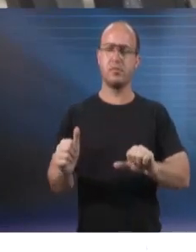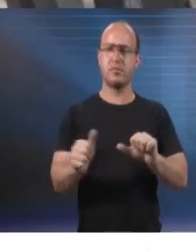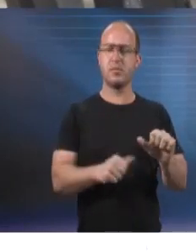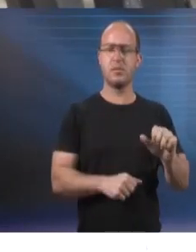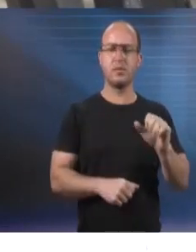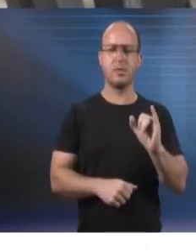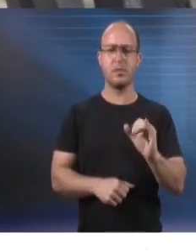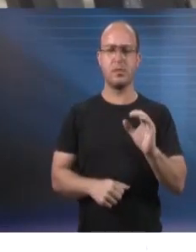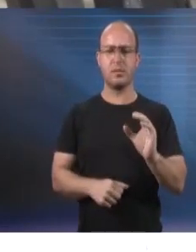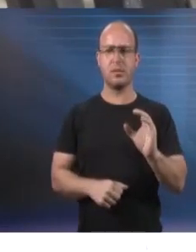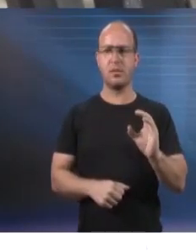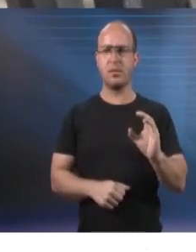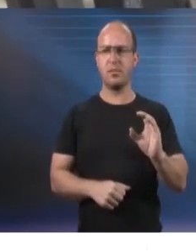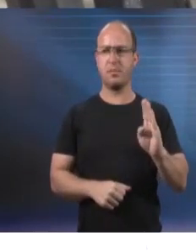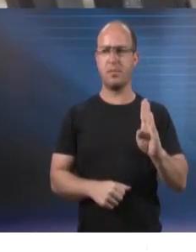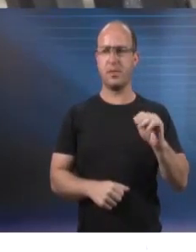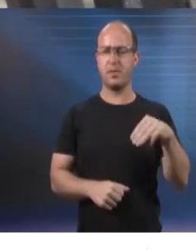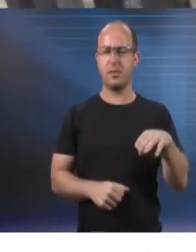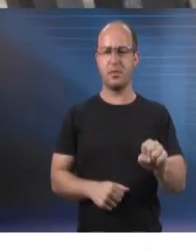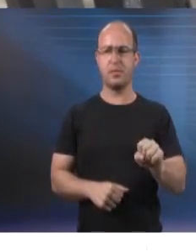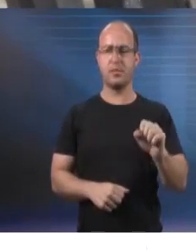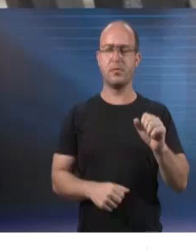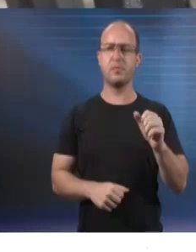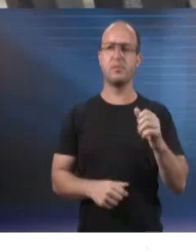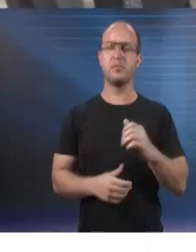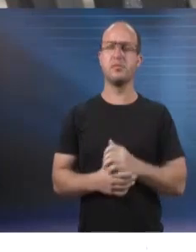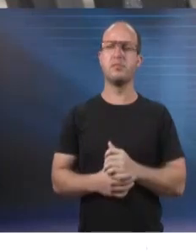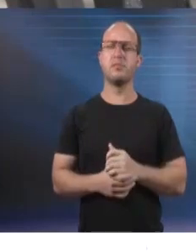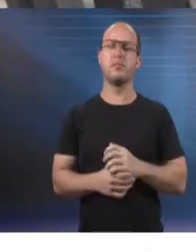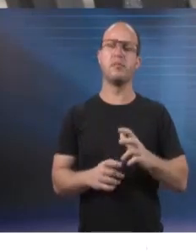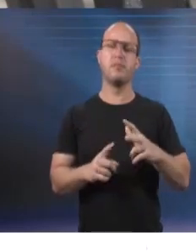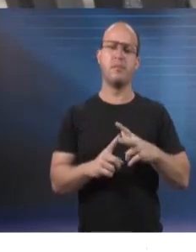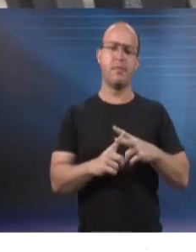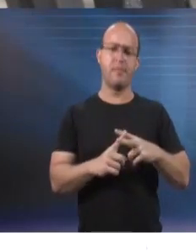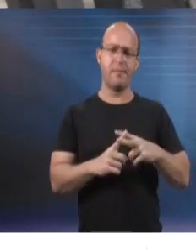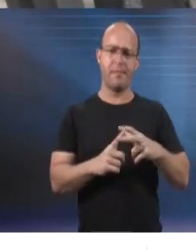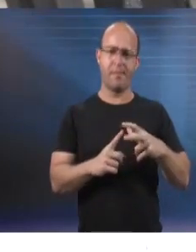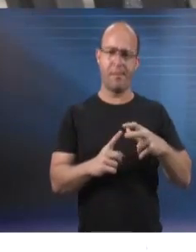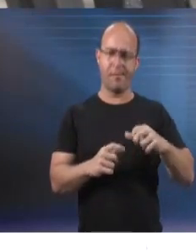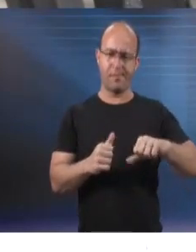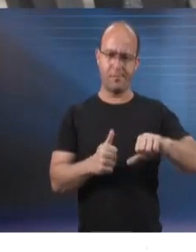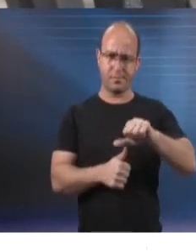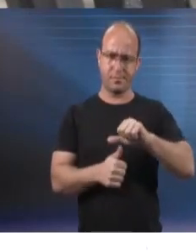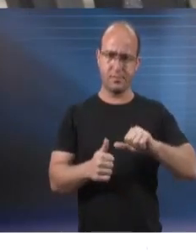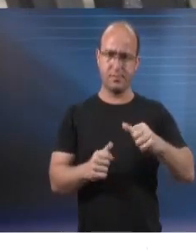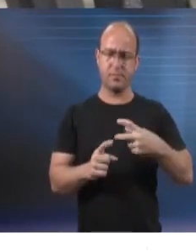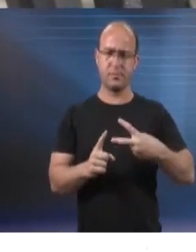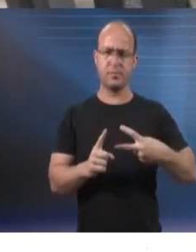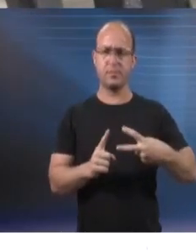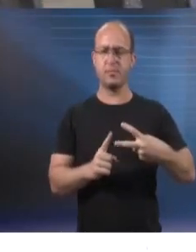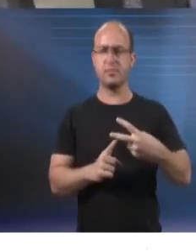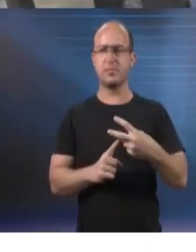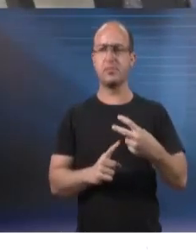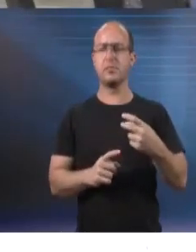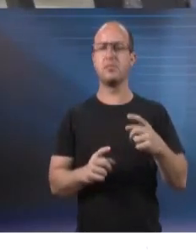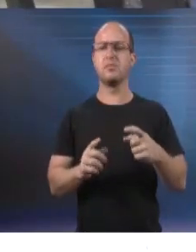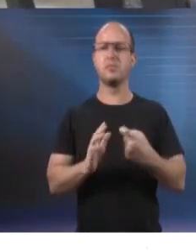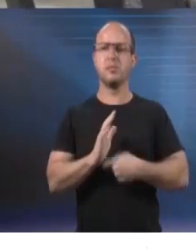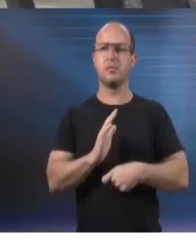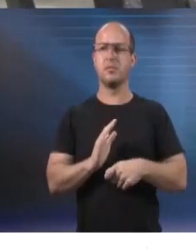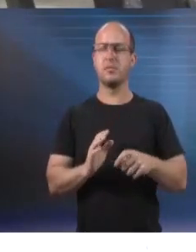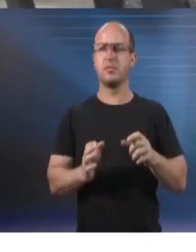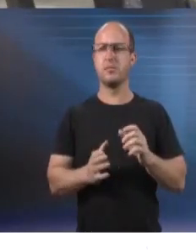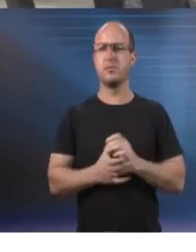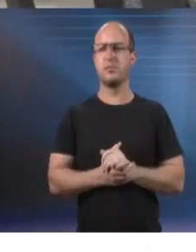IBS, que são os novos impostos, vão incidir na transação de imóveis, segundo a reforma tributária. Isso deve aumentar a carga tributária na